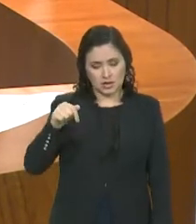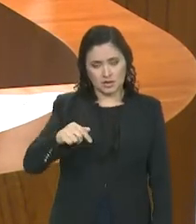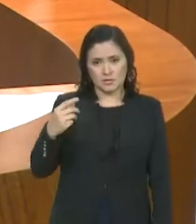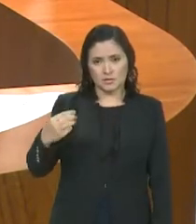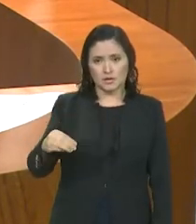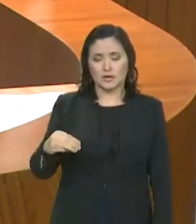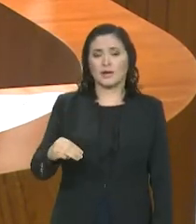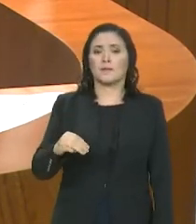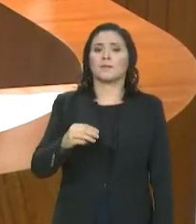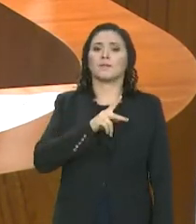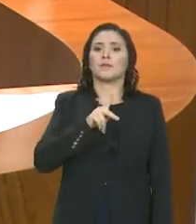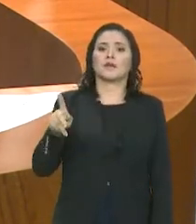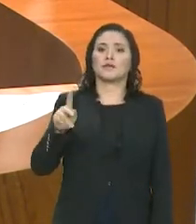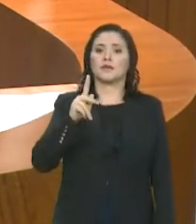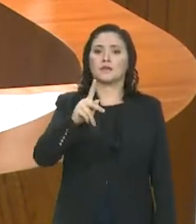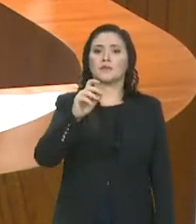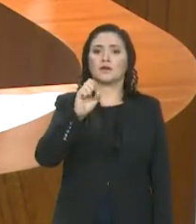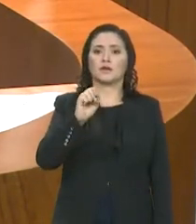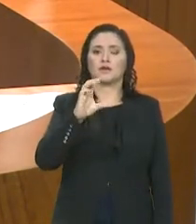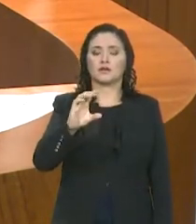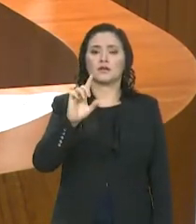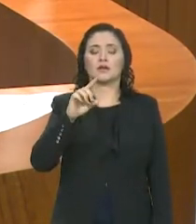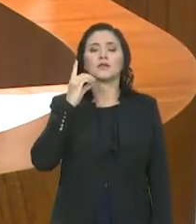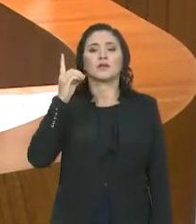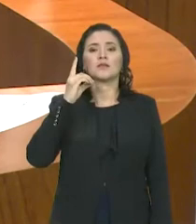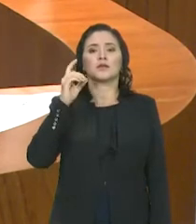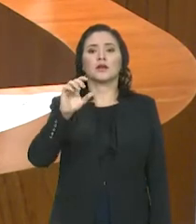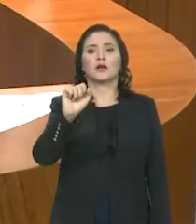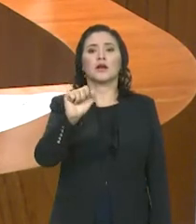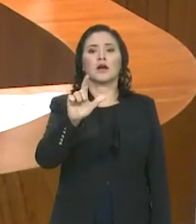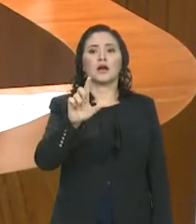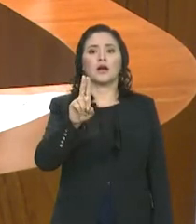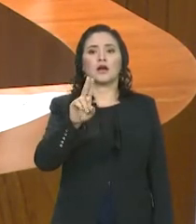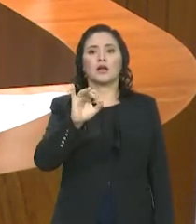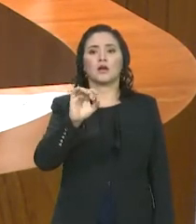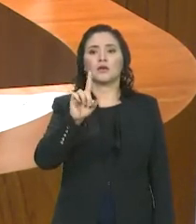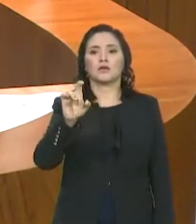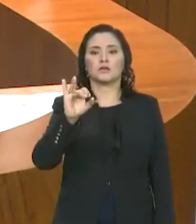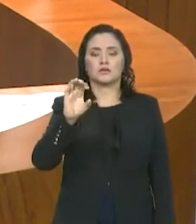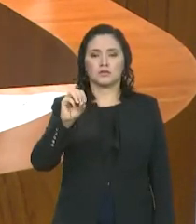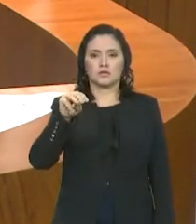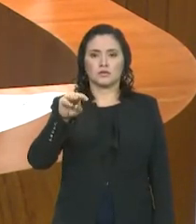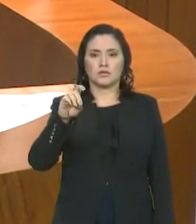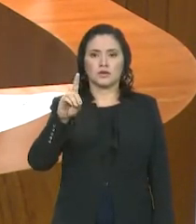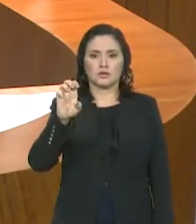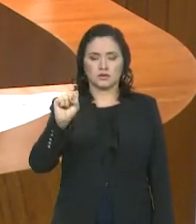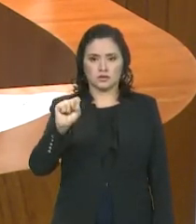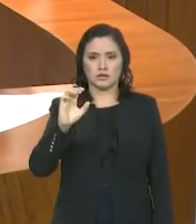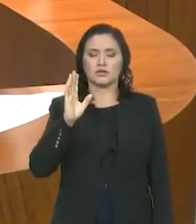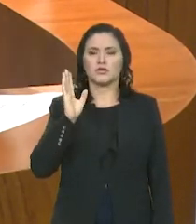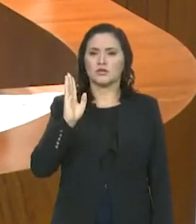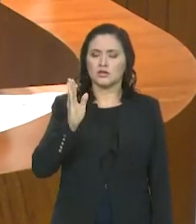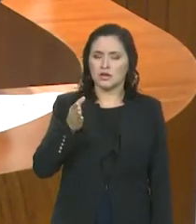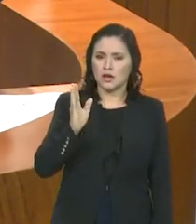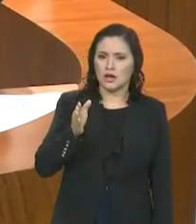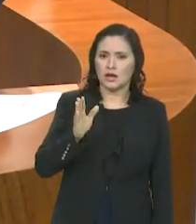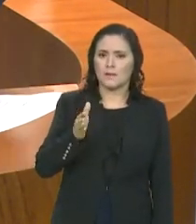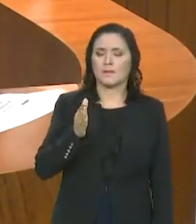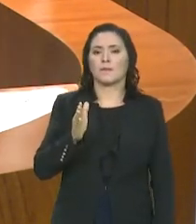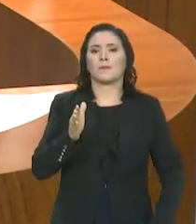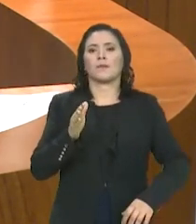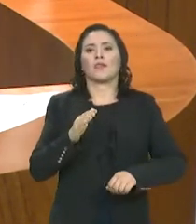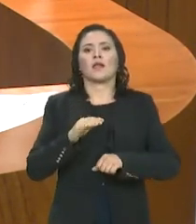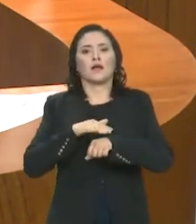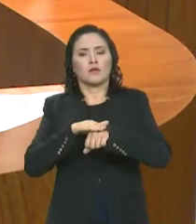PSC, deputado Aloysio Mendes. Já havia feito contato inicialmente com o deputado Aloysio Mendes, que se